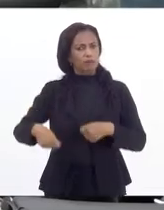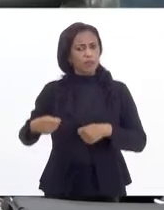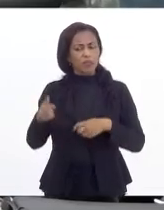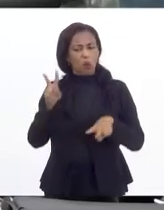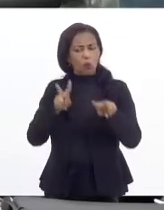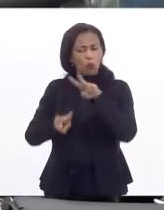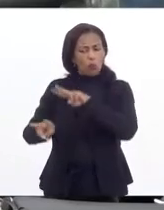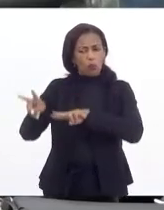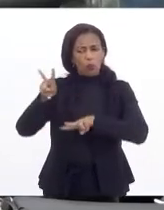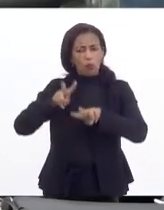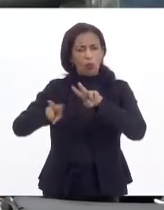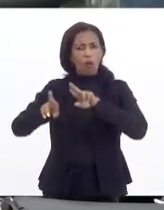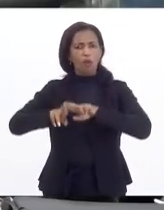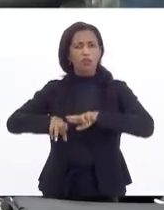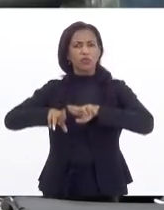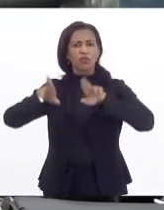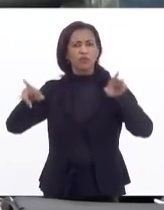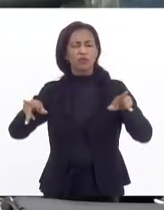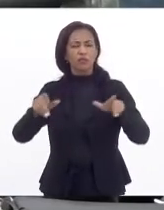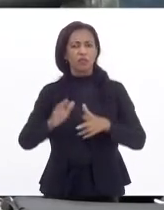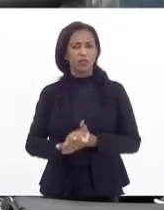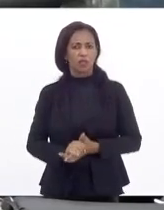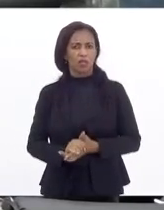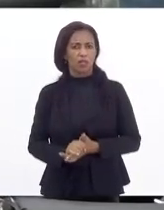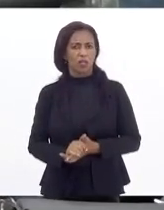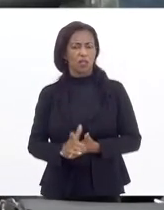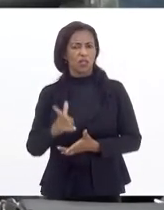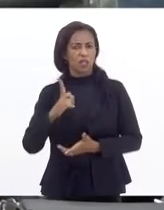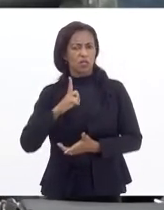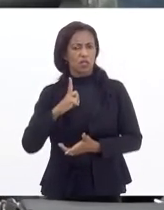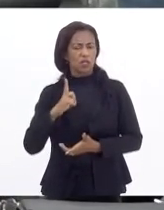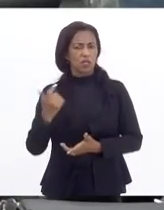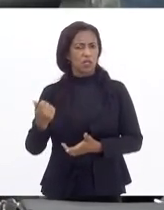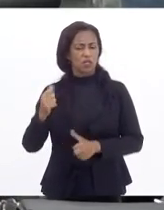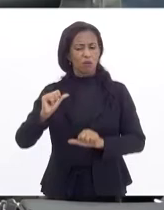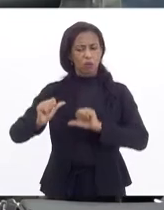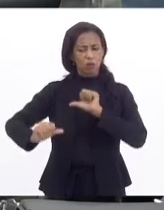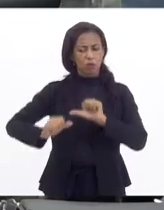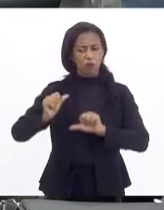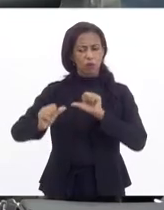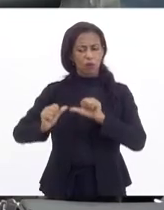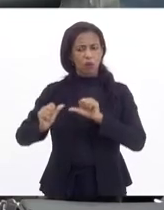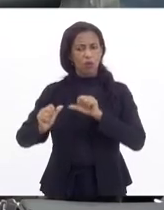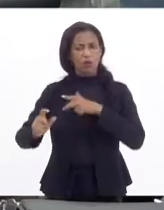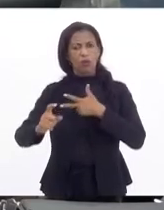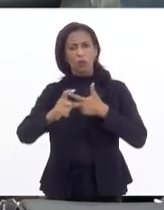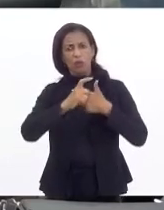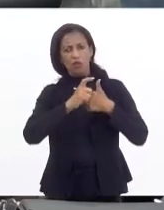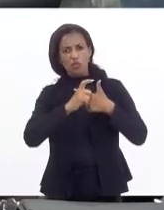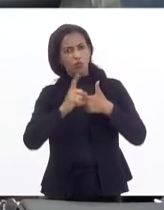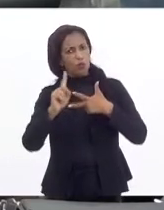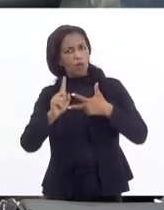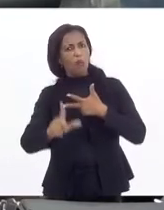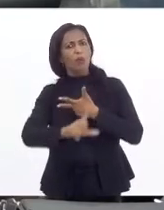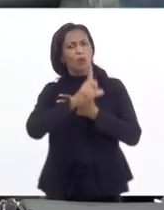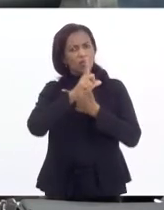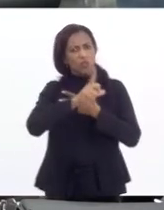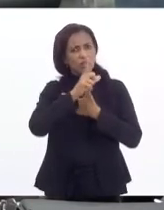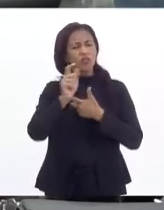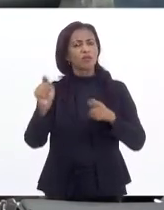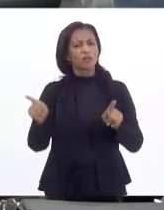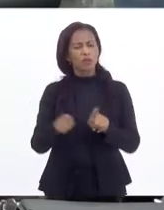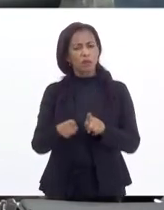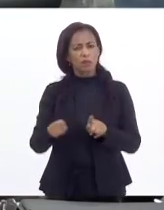olhar totalmente diferente do que tem sido dado até hoje, não só pelo executivo, mas também pelo legislativo,